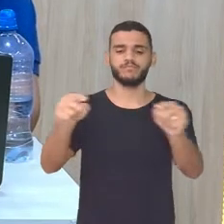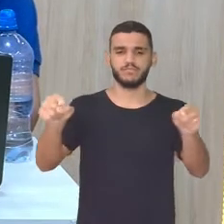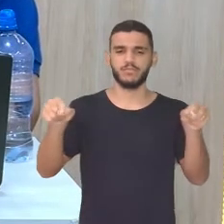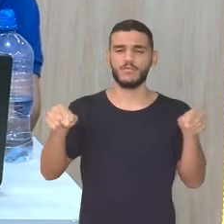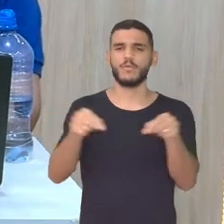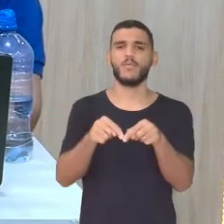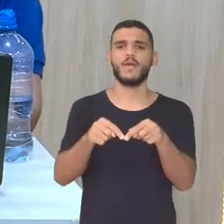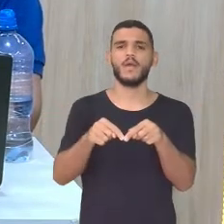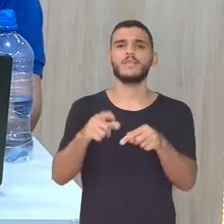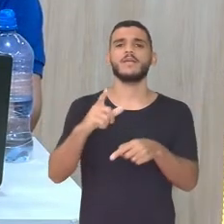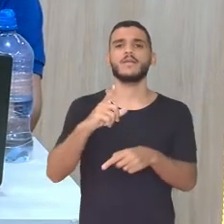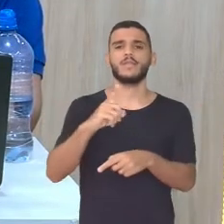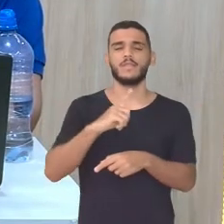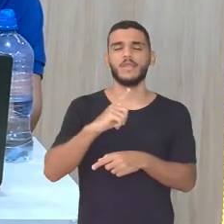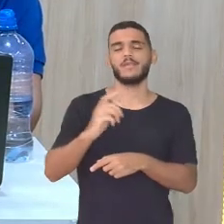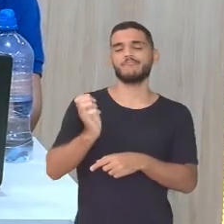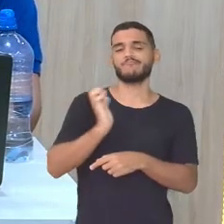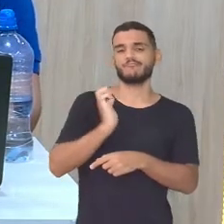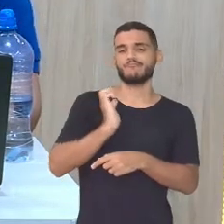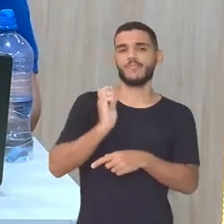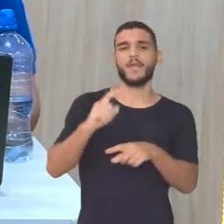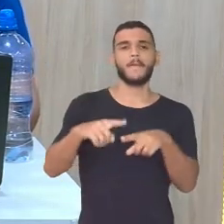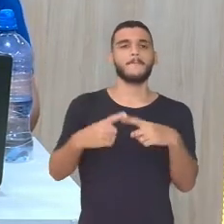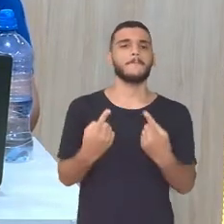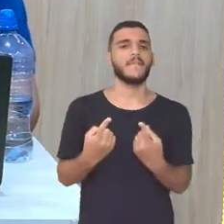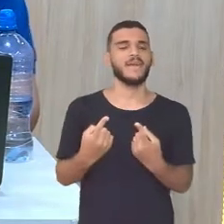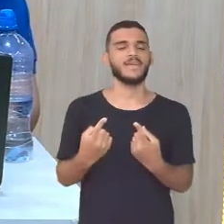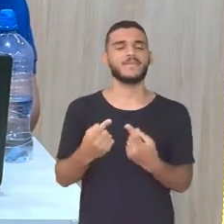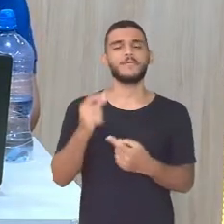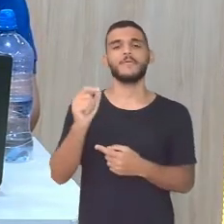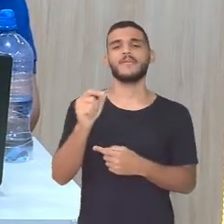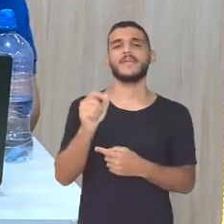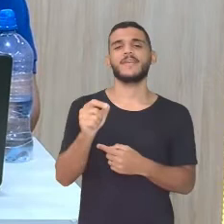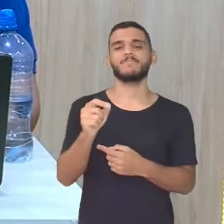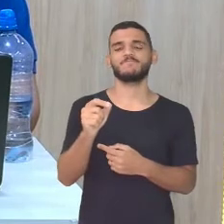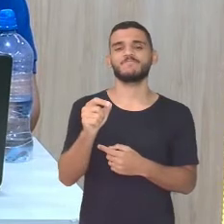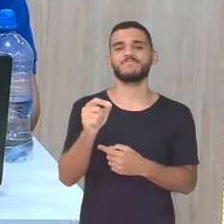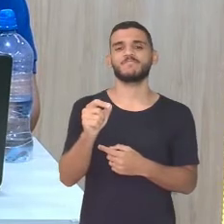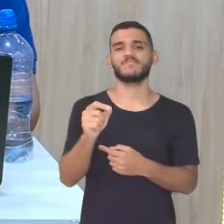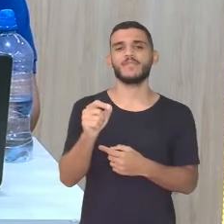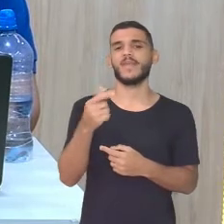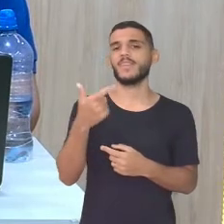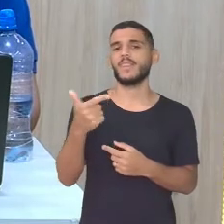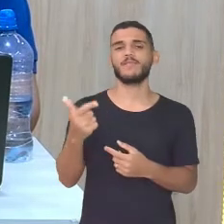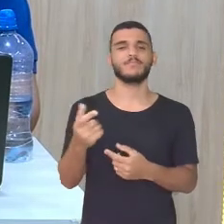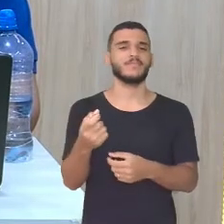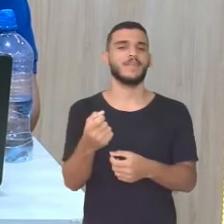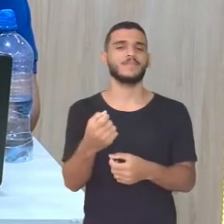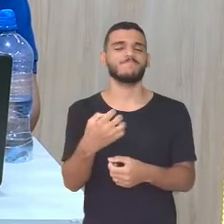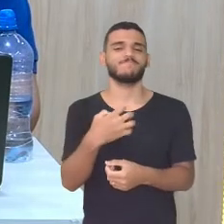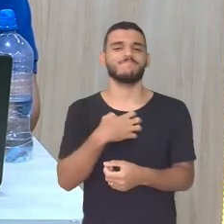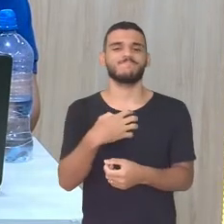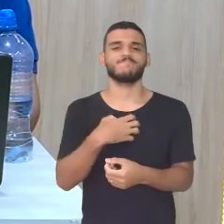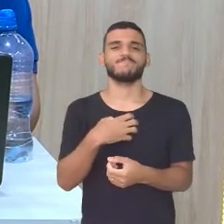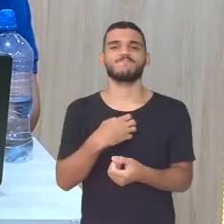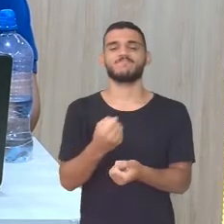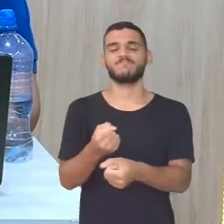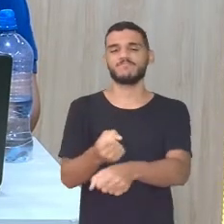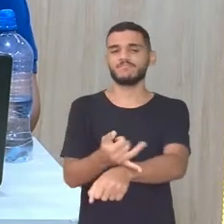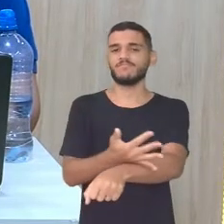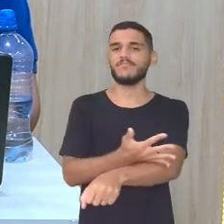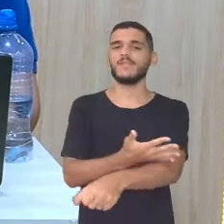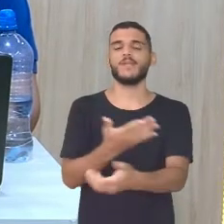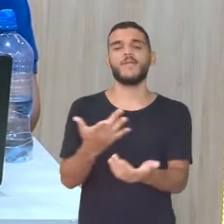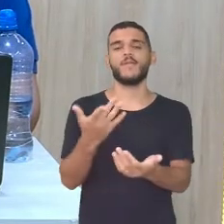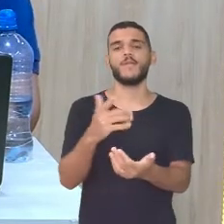luxuoso, mas que talvez não compense a ausência do afeto que ela teria com o príncipe, né? Luxuoso